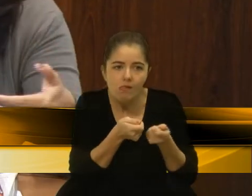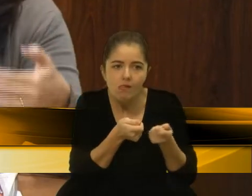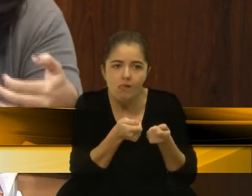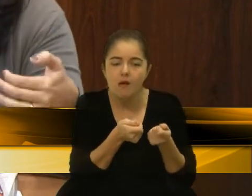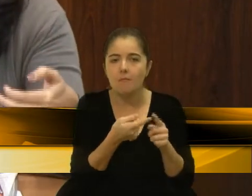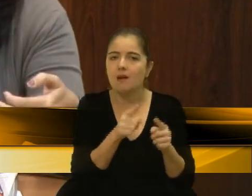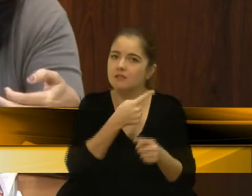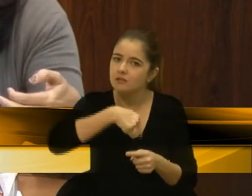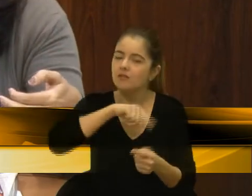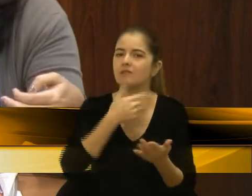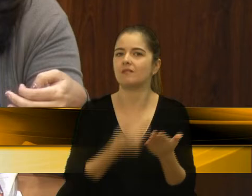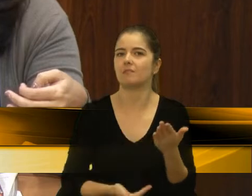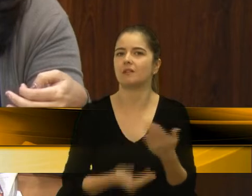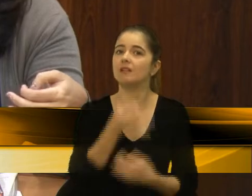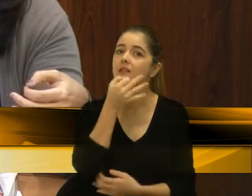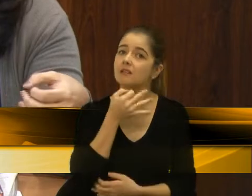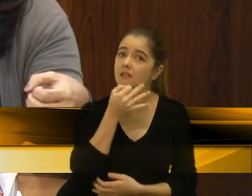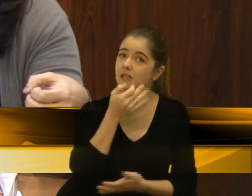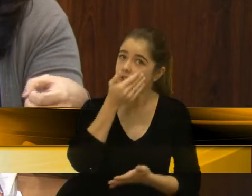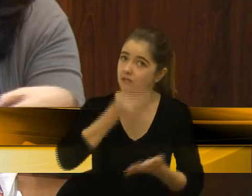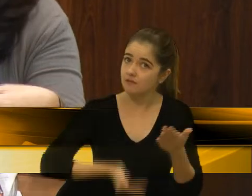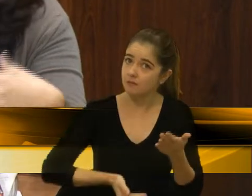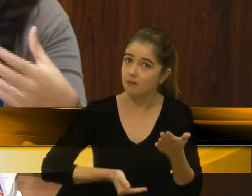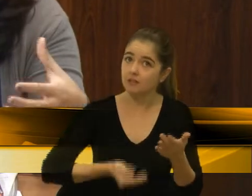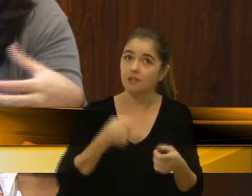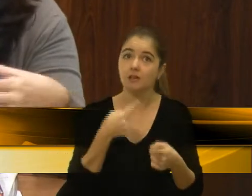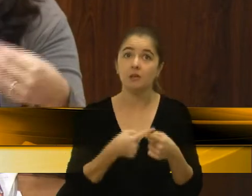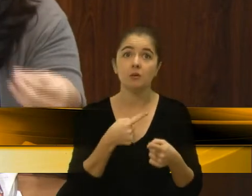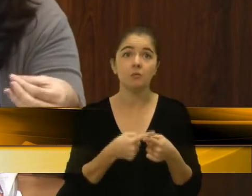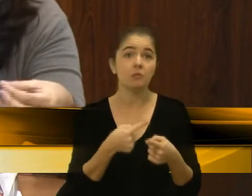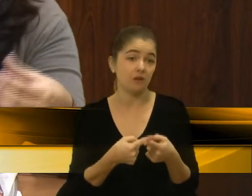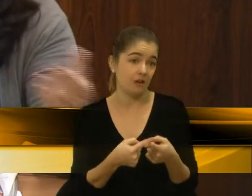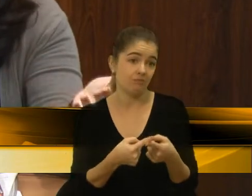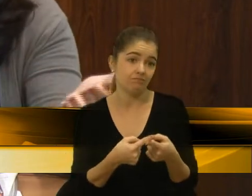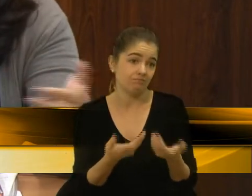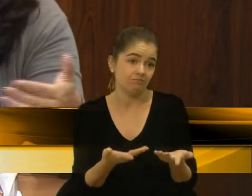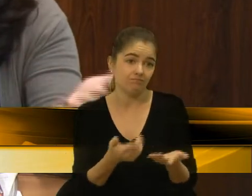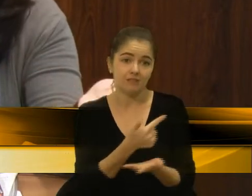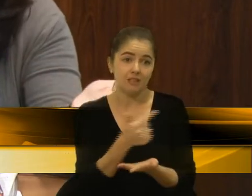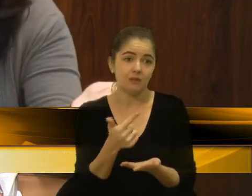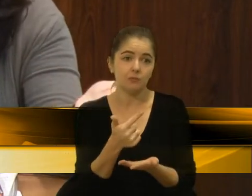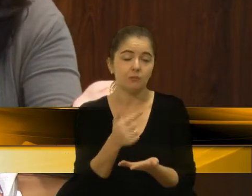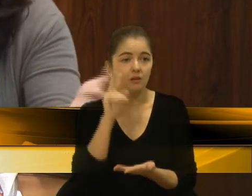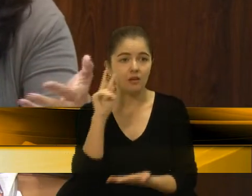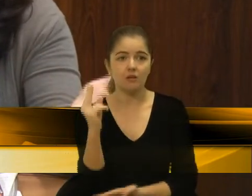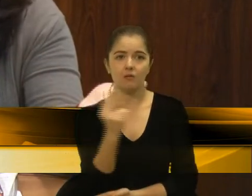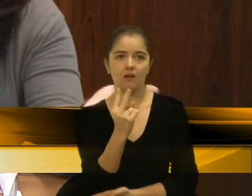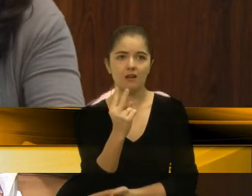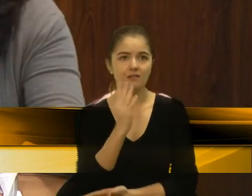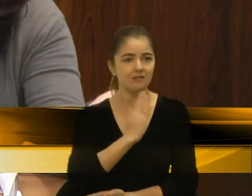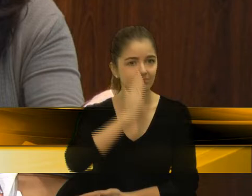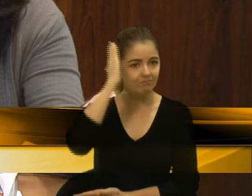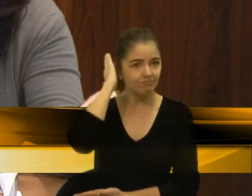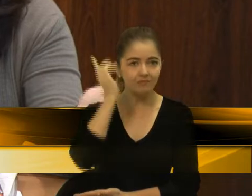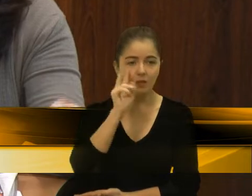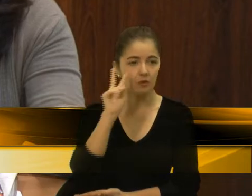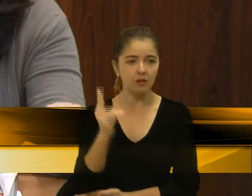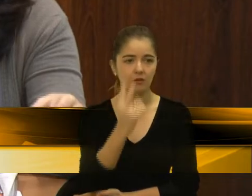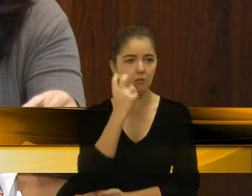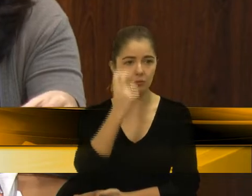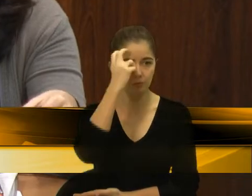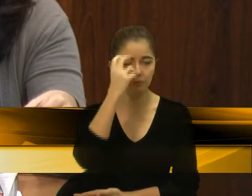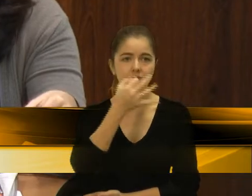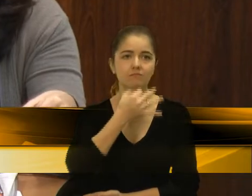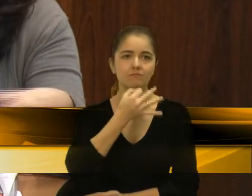perder, Caxias do Sul vai perder com isso, por uma intransigência, por uma birra de um prefeito que não reconhece a cultura da nossa cidade.